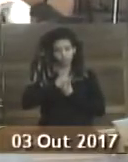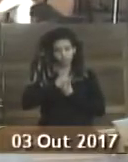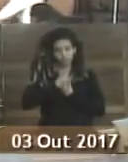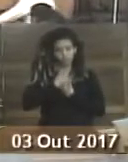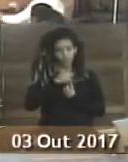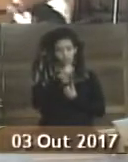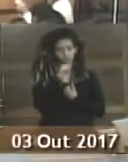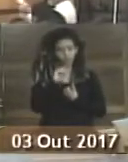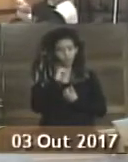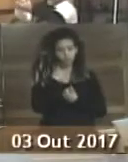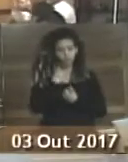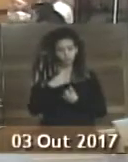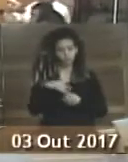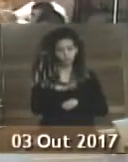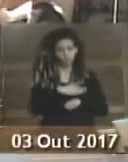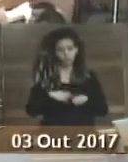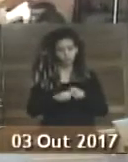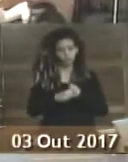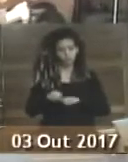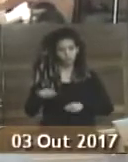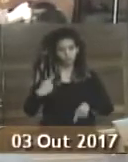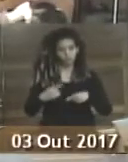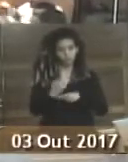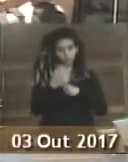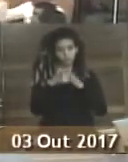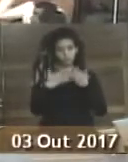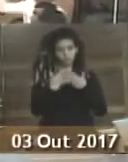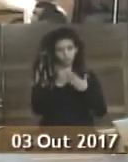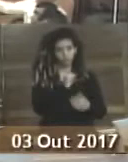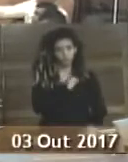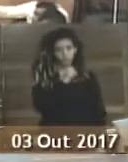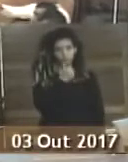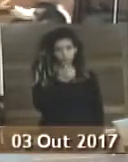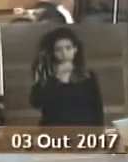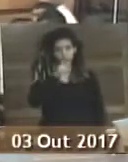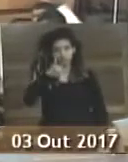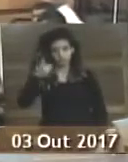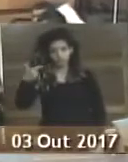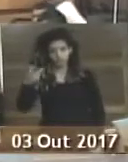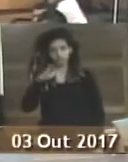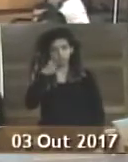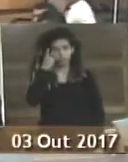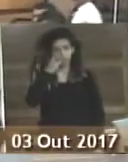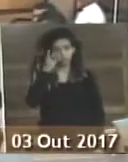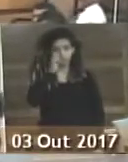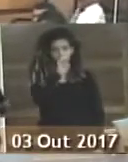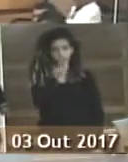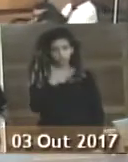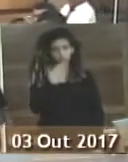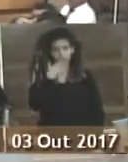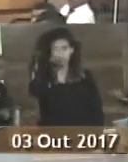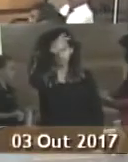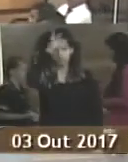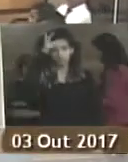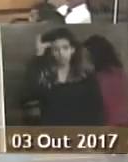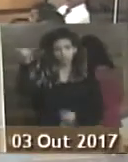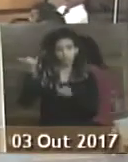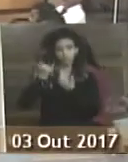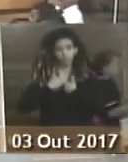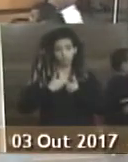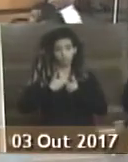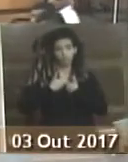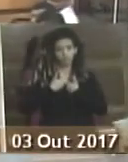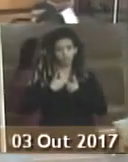esgoto no bairro Vila do Abraão, Ilha Grande. Em discussão única, requerimento número 1102/17, autoria do vereador Zé Augusto, solicitando ao prefeito informações a respeito